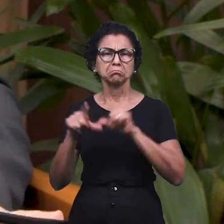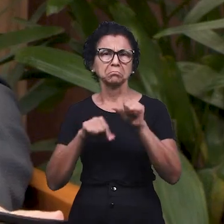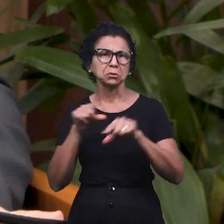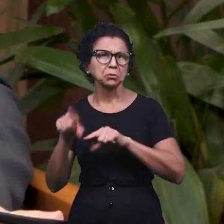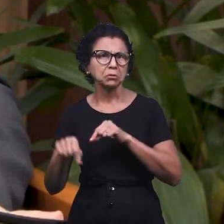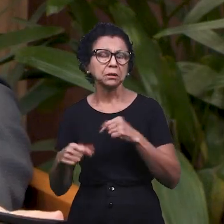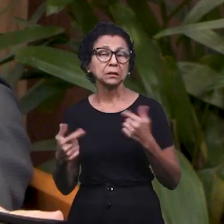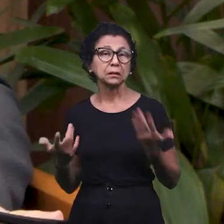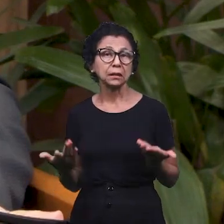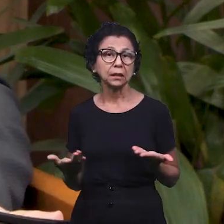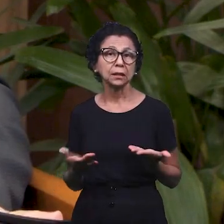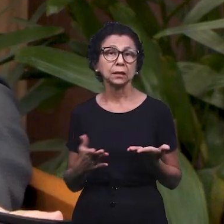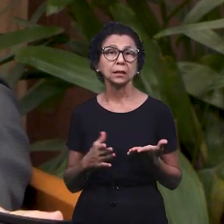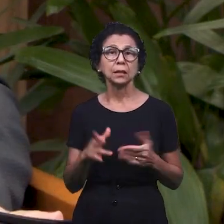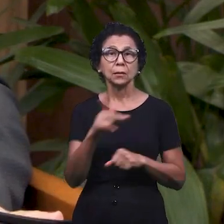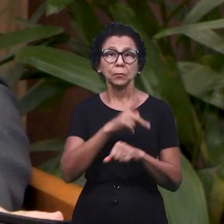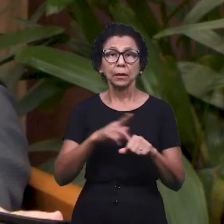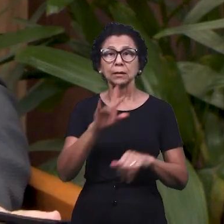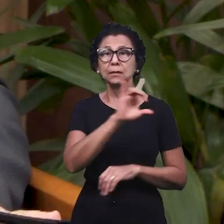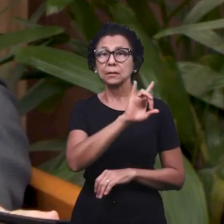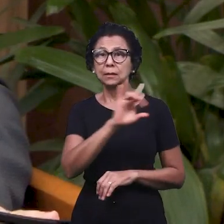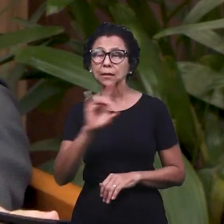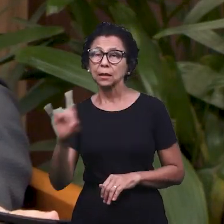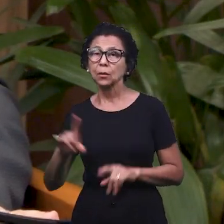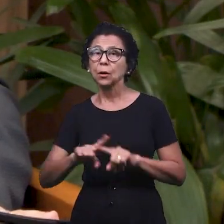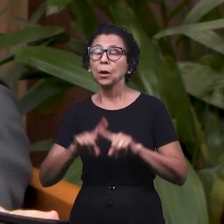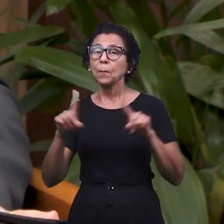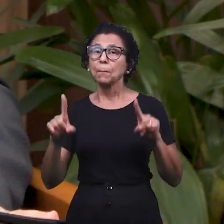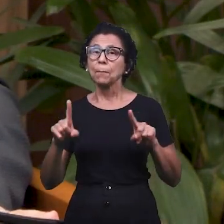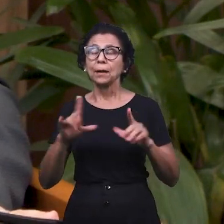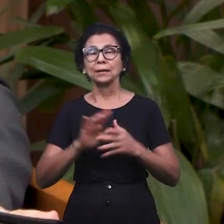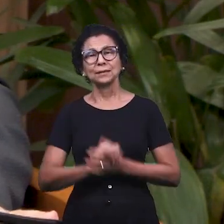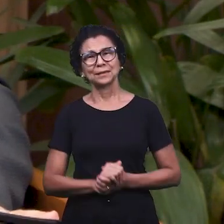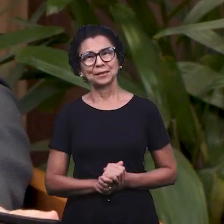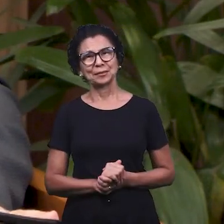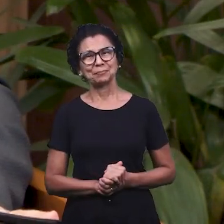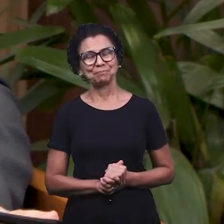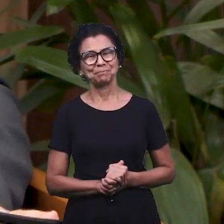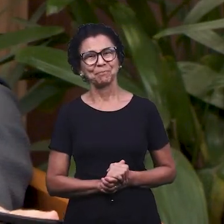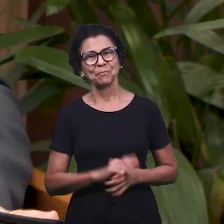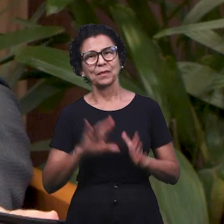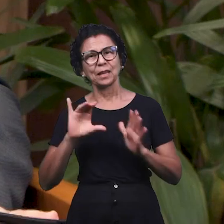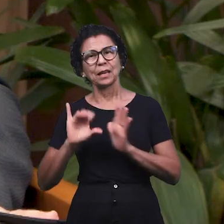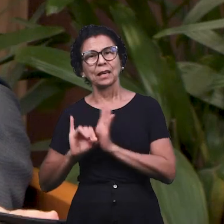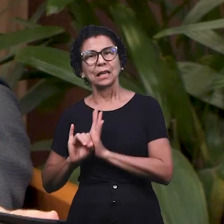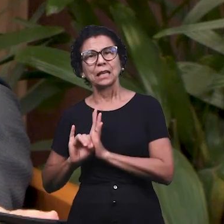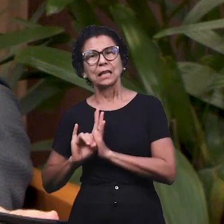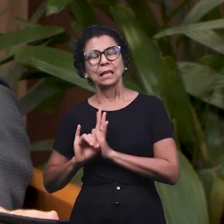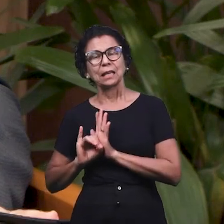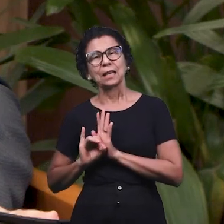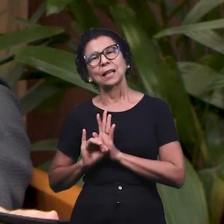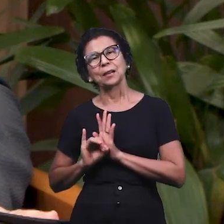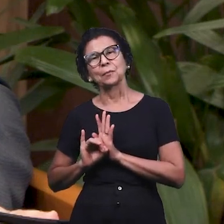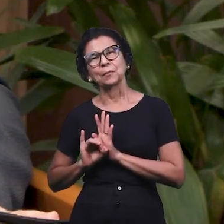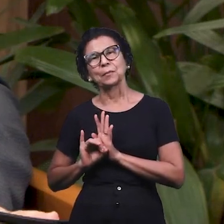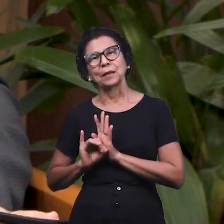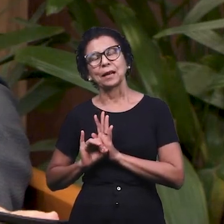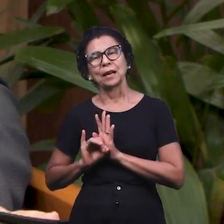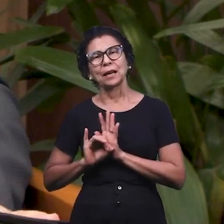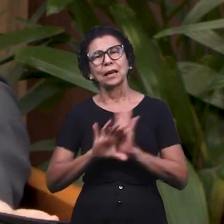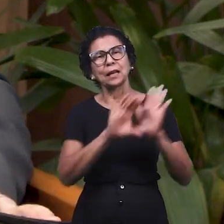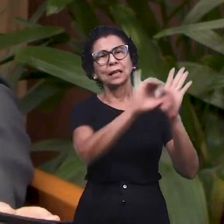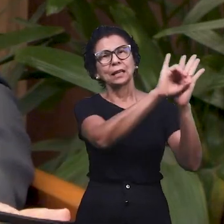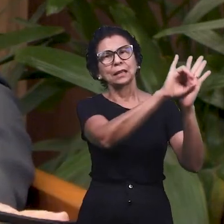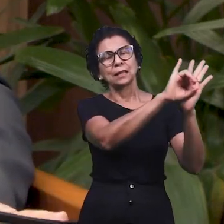mas sempre quando nós falamos de importação, nós vamos lembrar de China, né? O